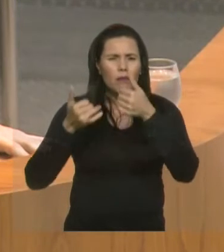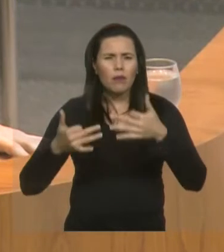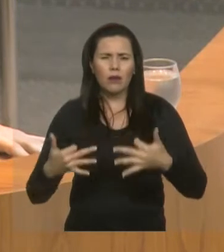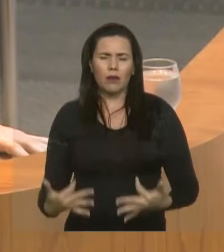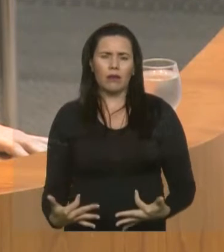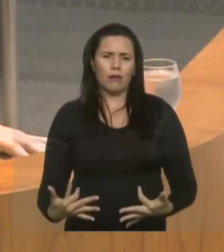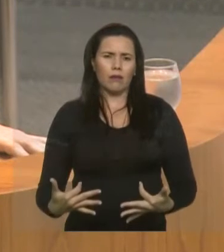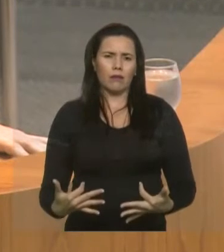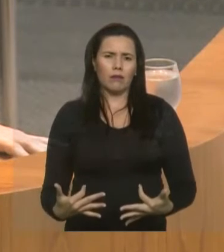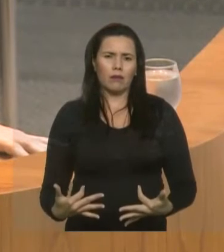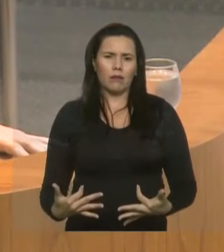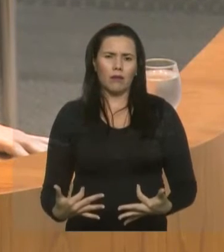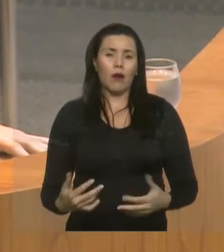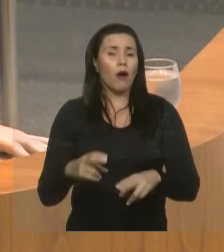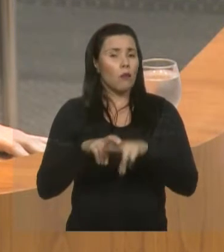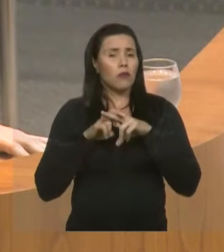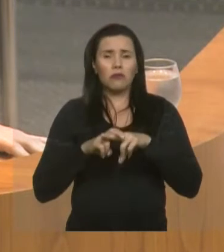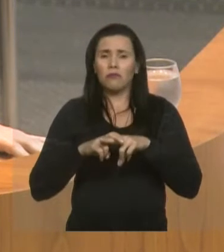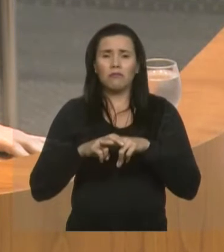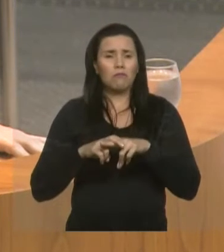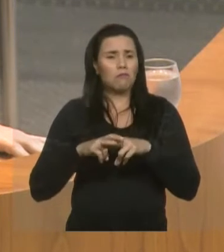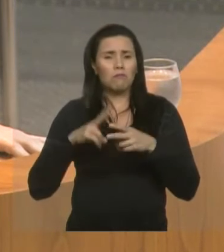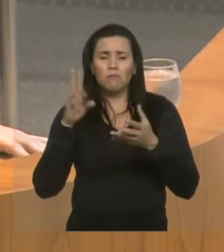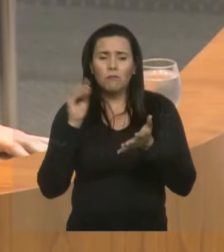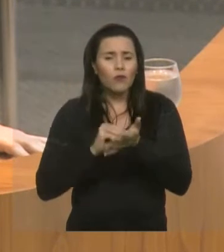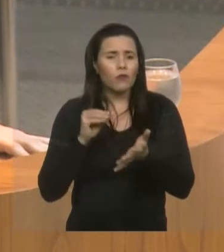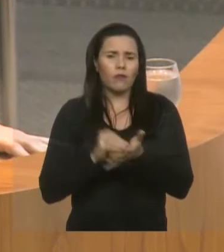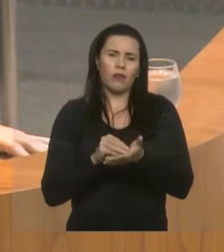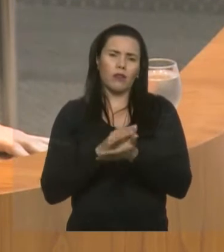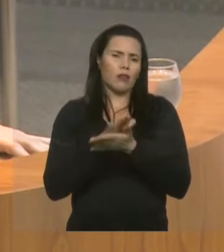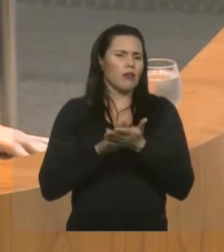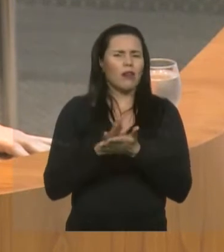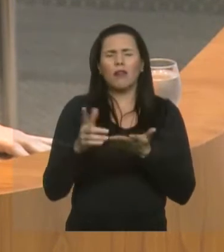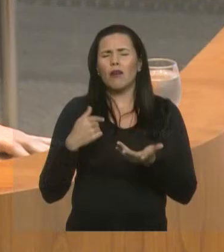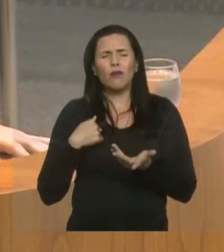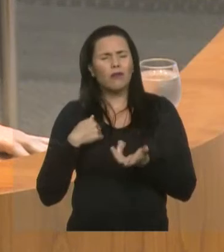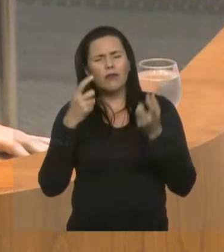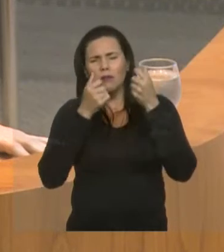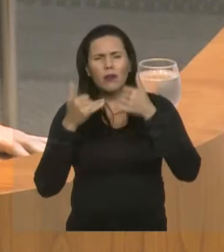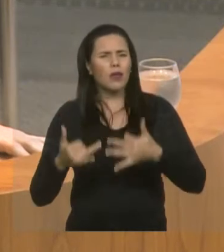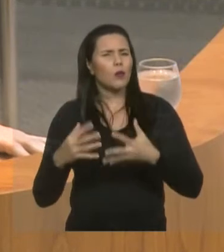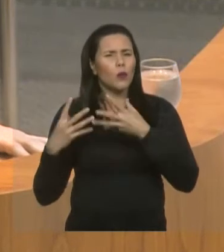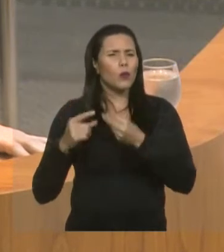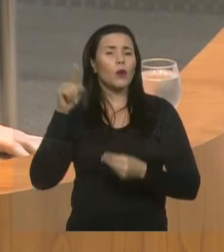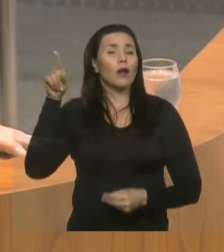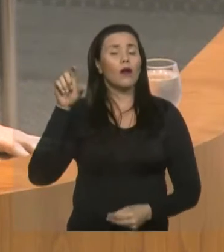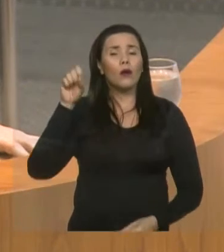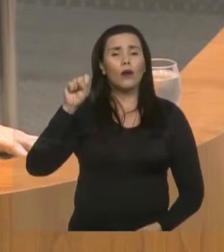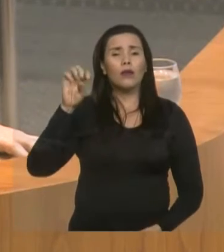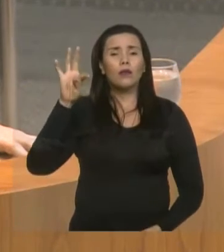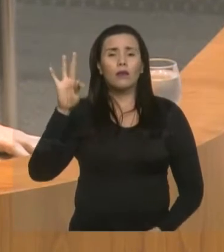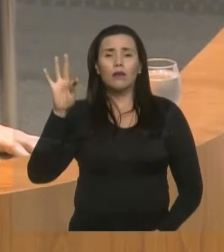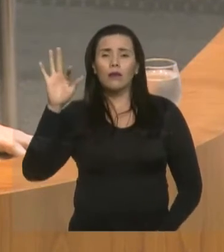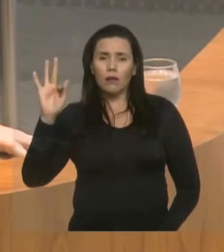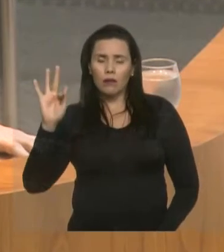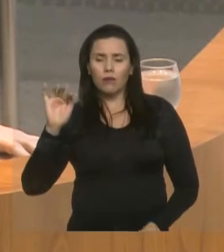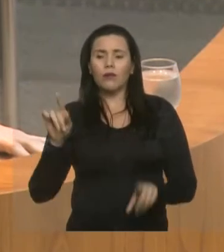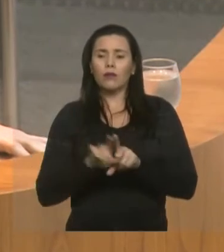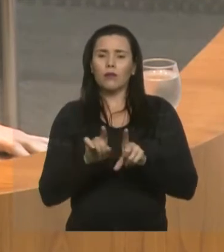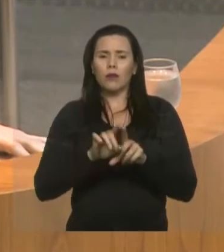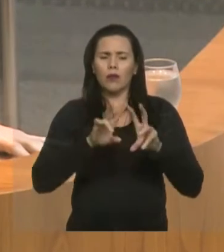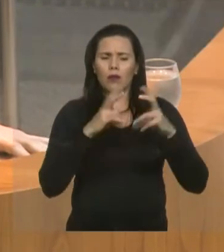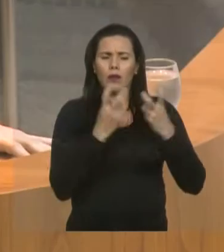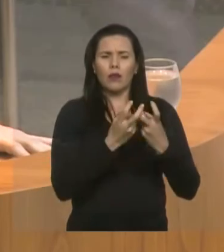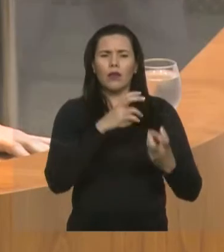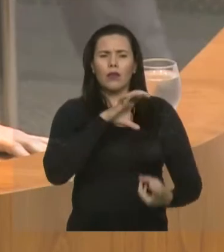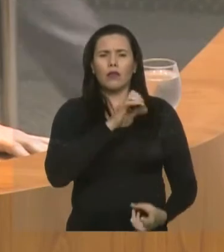poderão votar favorável ao projeto. Nós pegamos todas as decisões do Supremo. Nós pegamos decisões da CCJ dessa